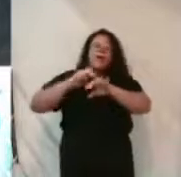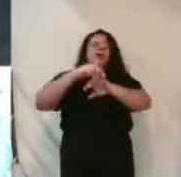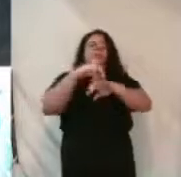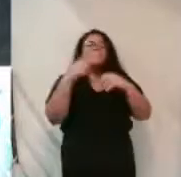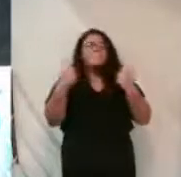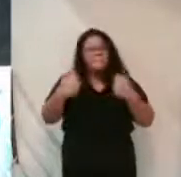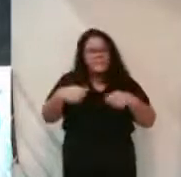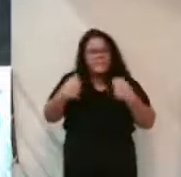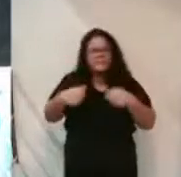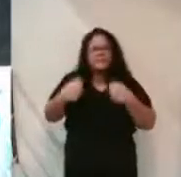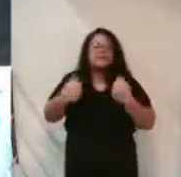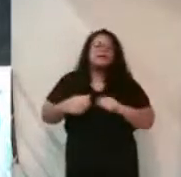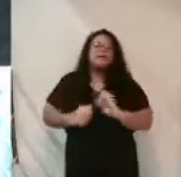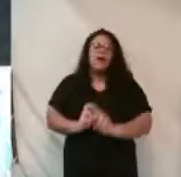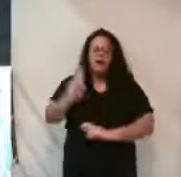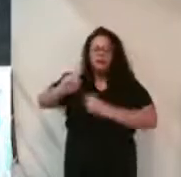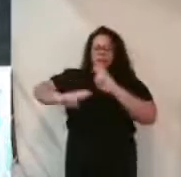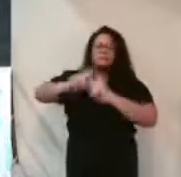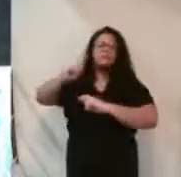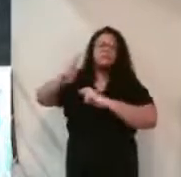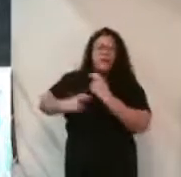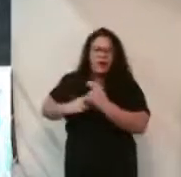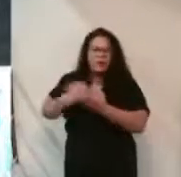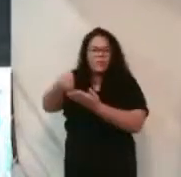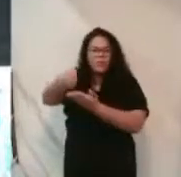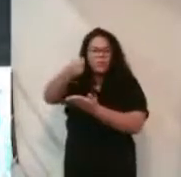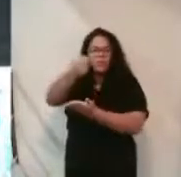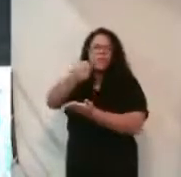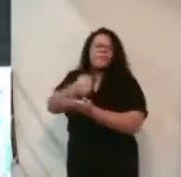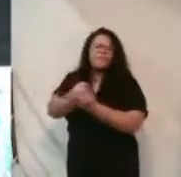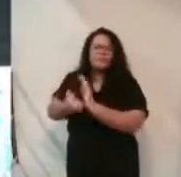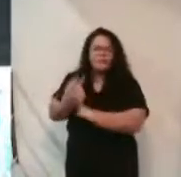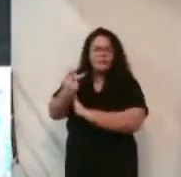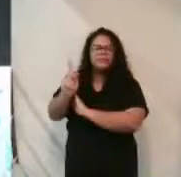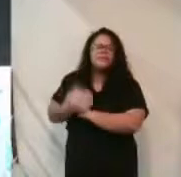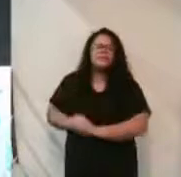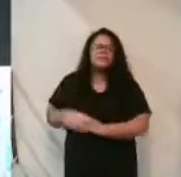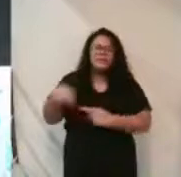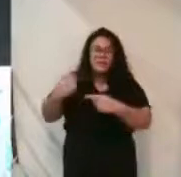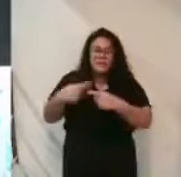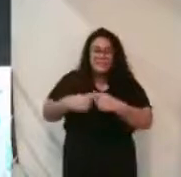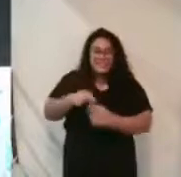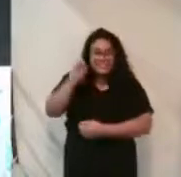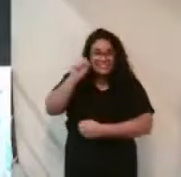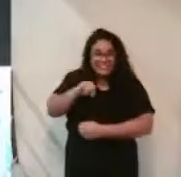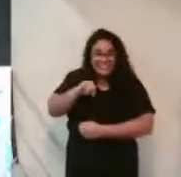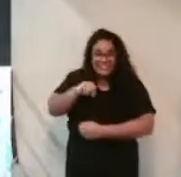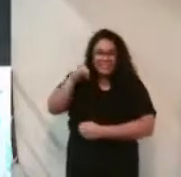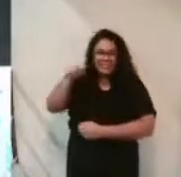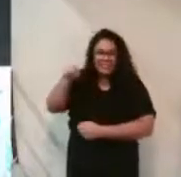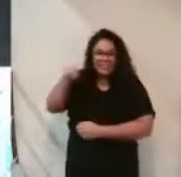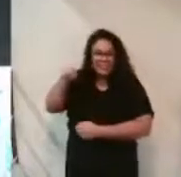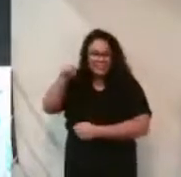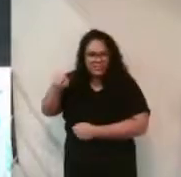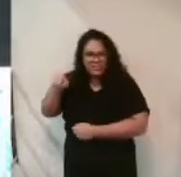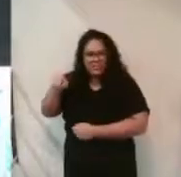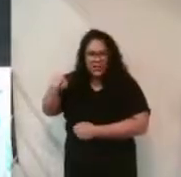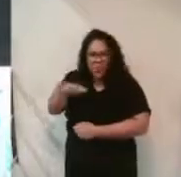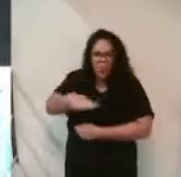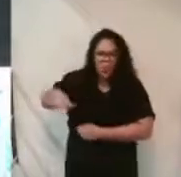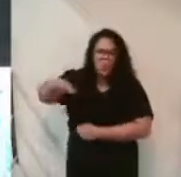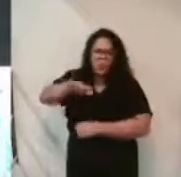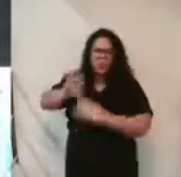do aterro de escada cai, a gente bota 12 municípios na conta dos lixões, né? Se a gente perde a licença do aterro como